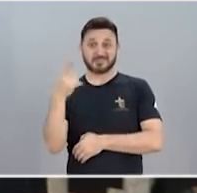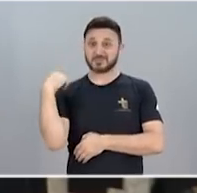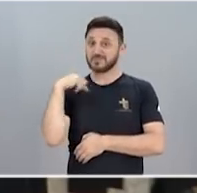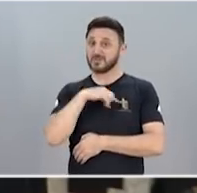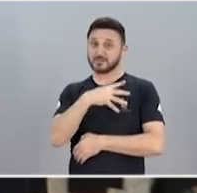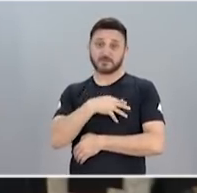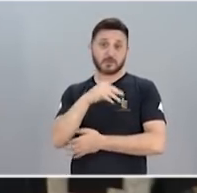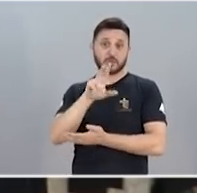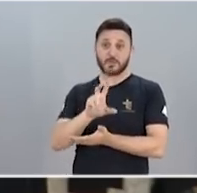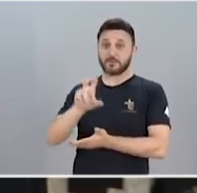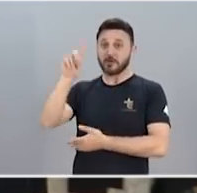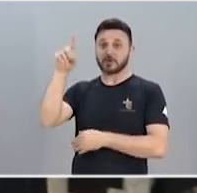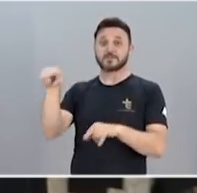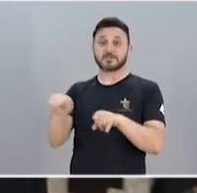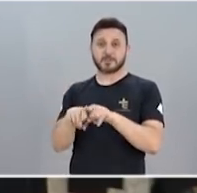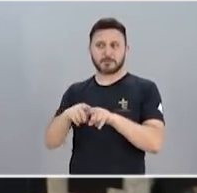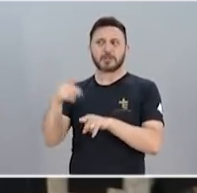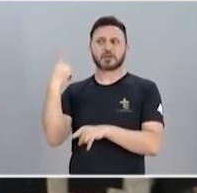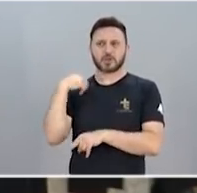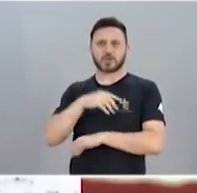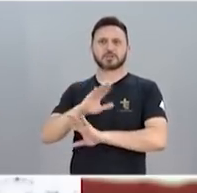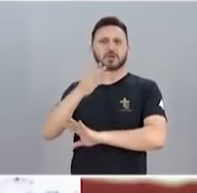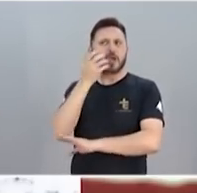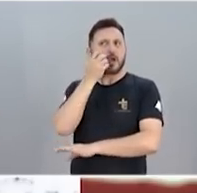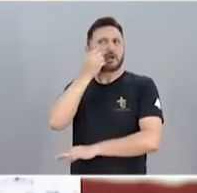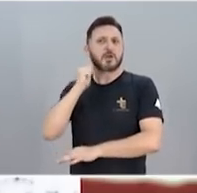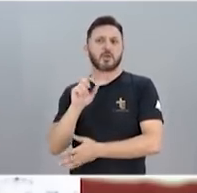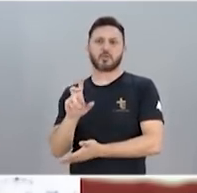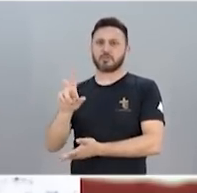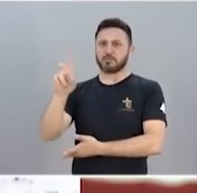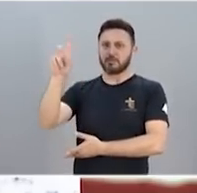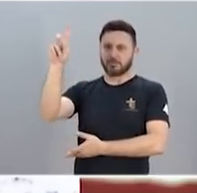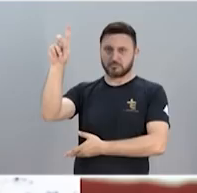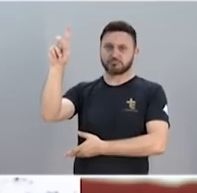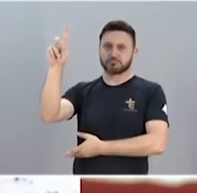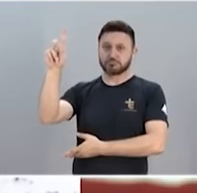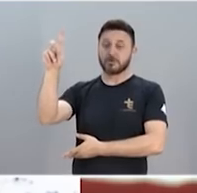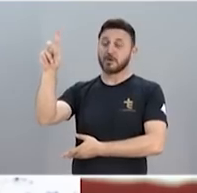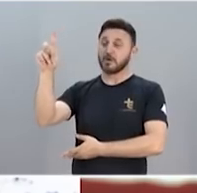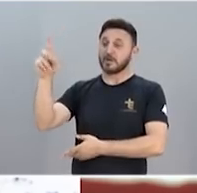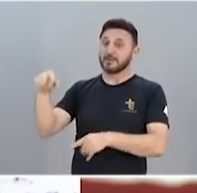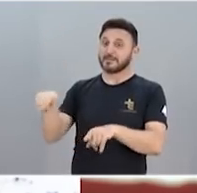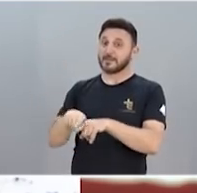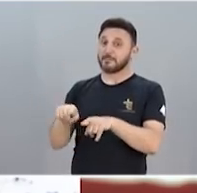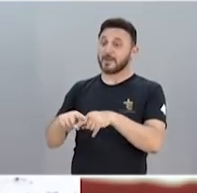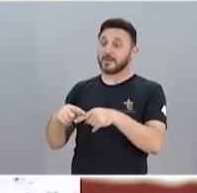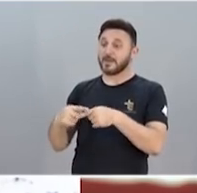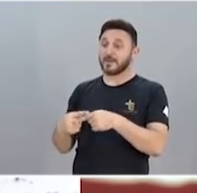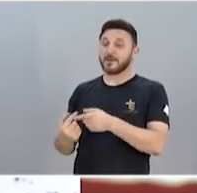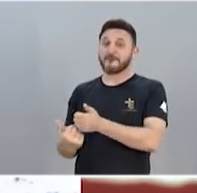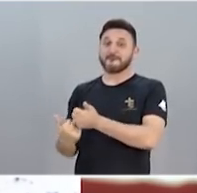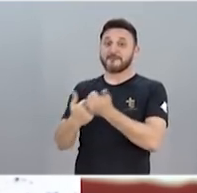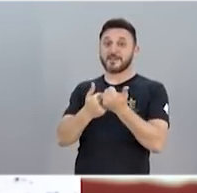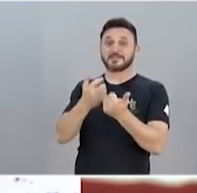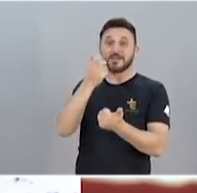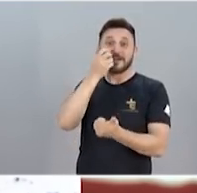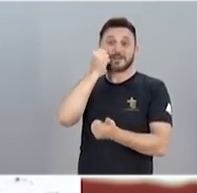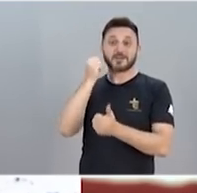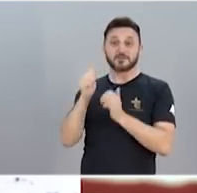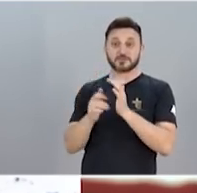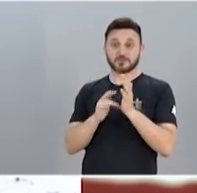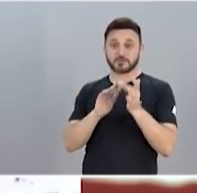filhos, somos também herdeiros, herdeiros de Deus e co-herdeiros de Cristo.